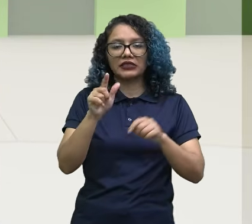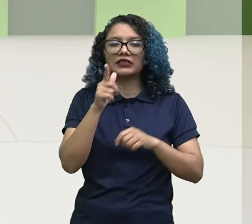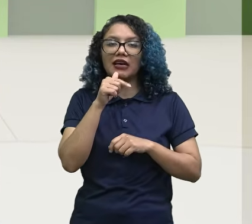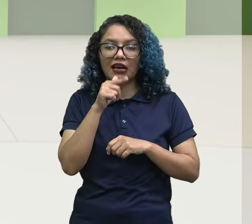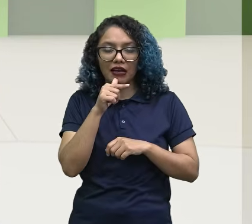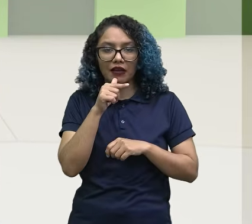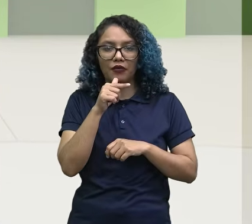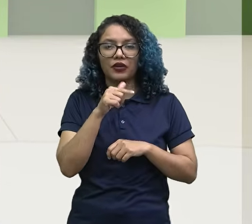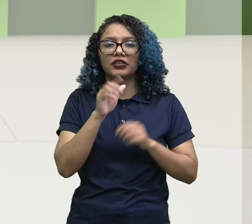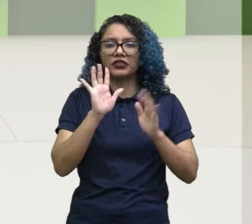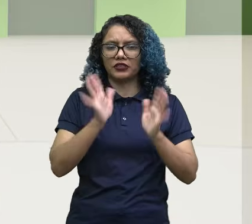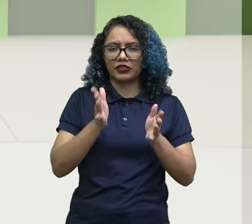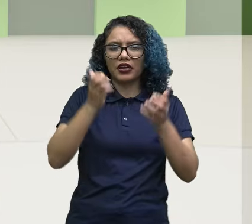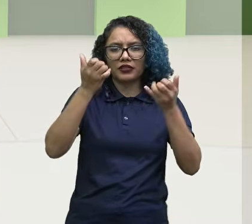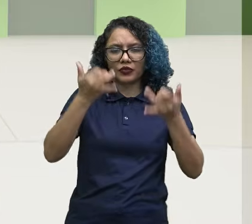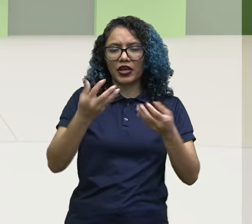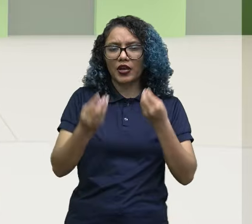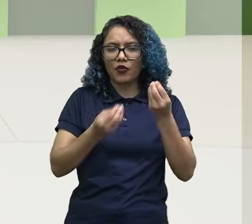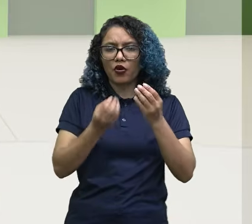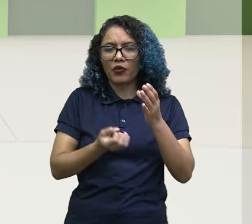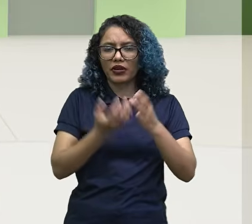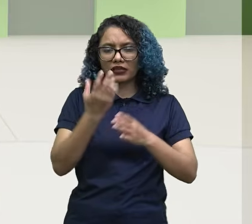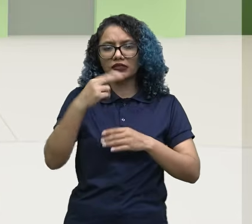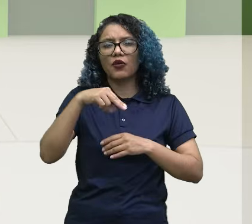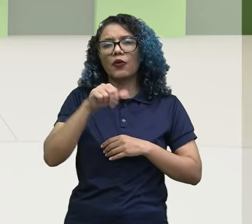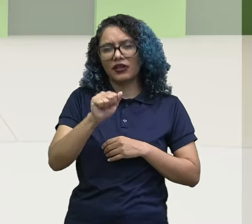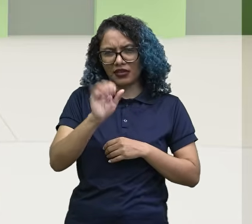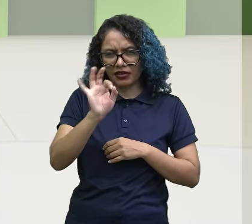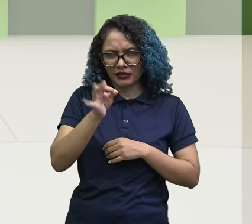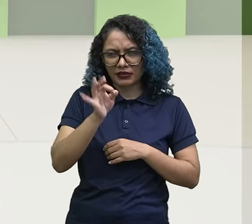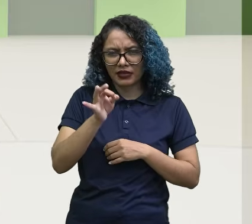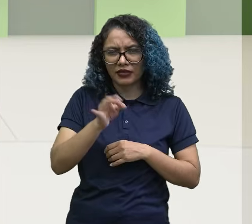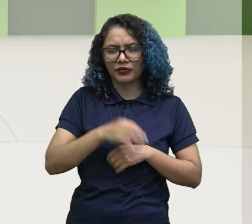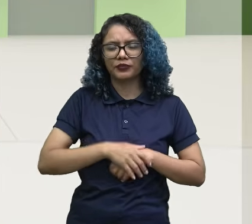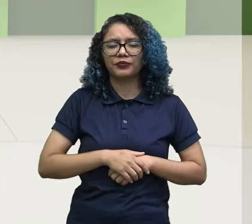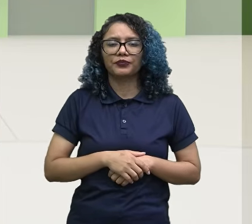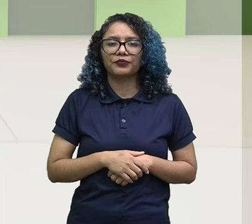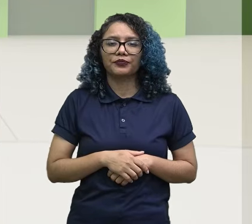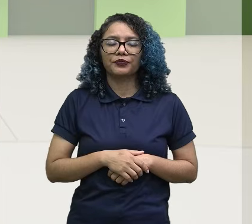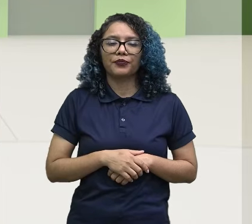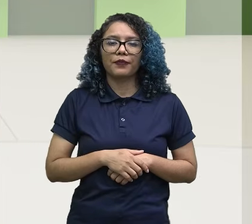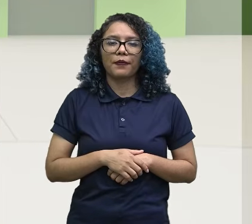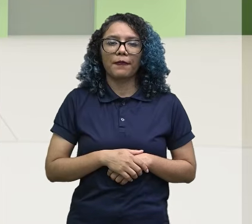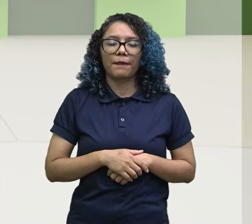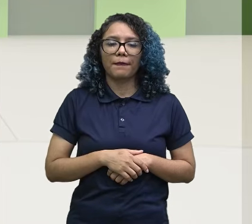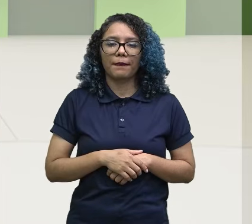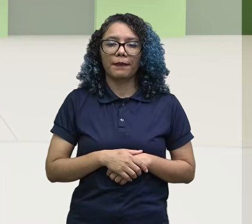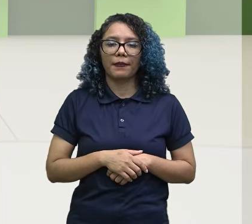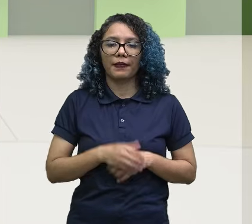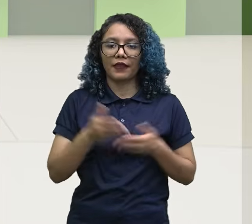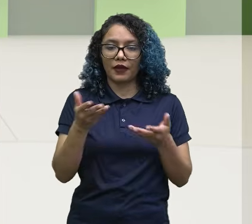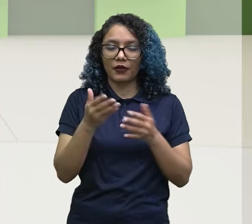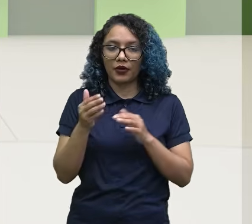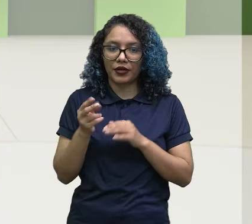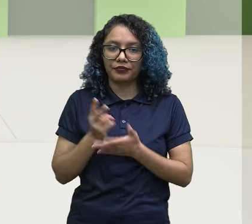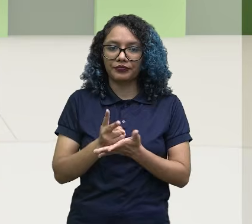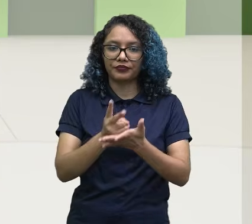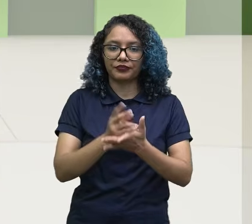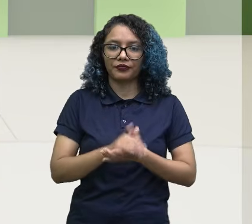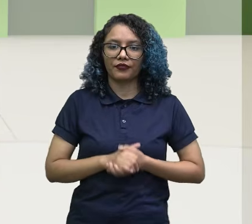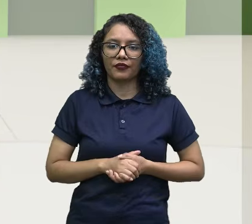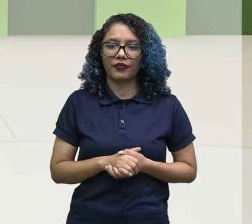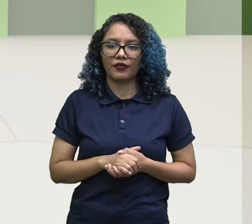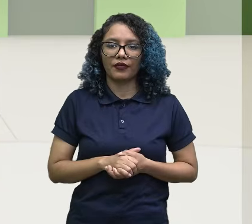né, a formação de um metal alcalino, que é o Na, né? O sódio metálico, tá? Agora, continuando aí a falar